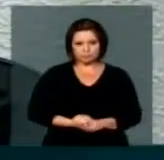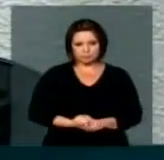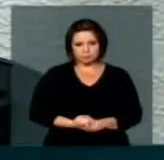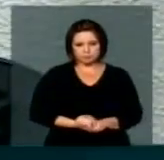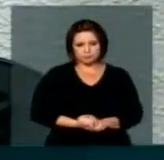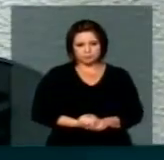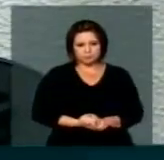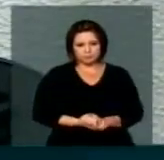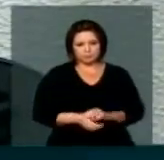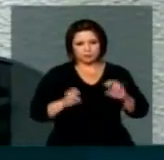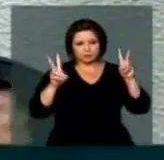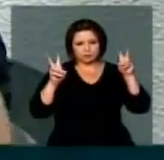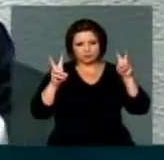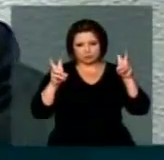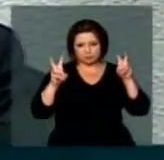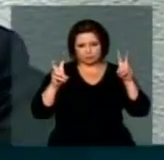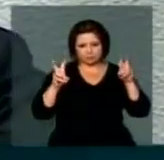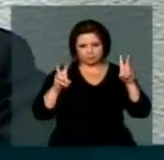As matérias